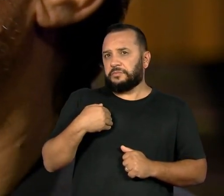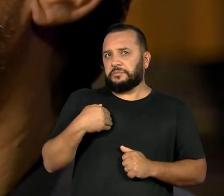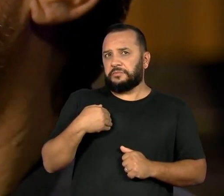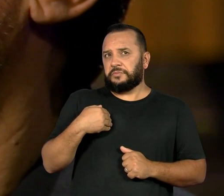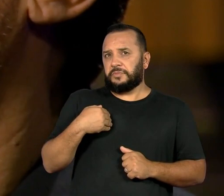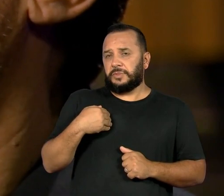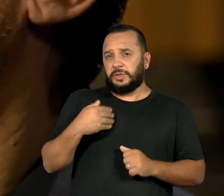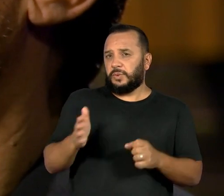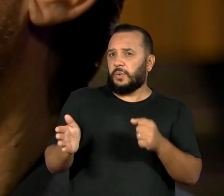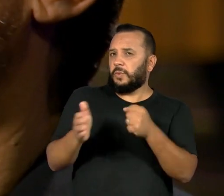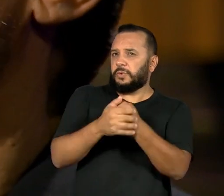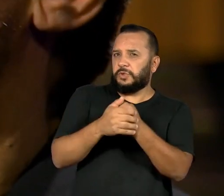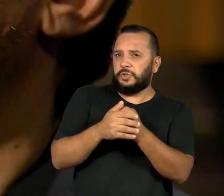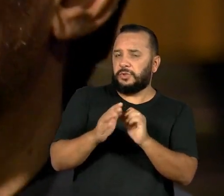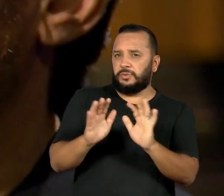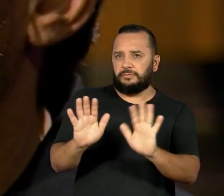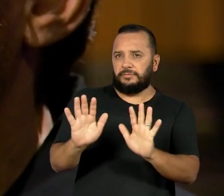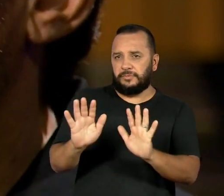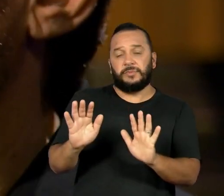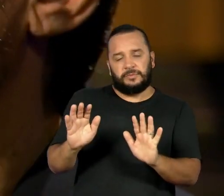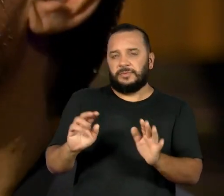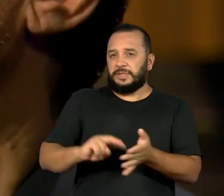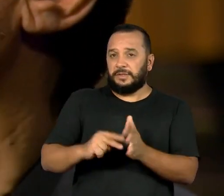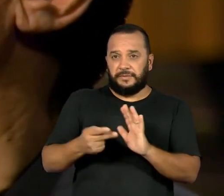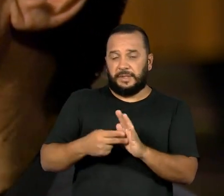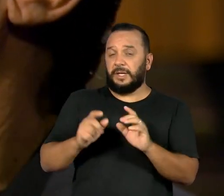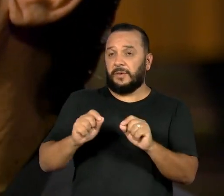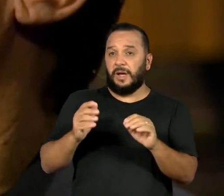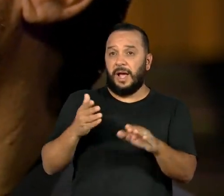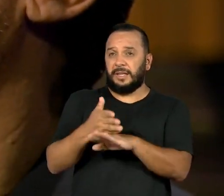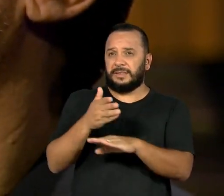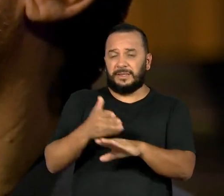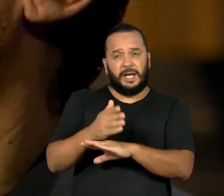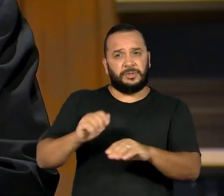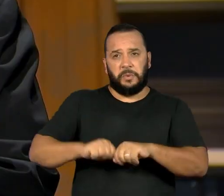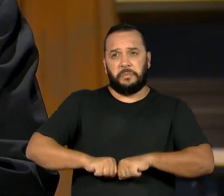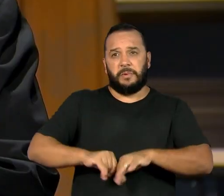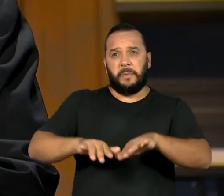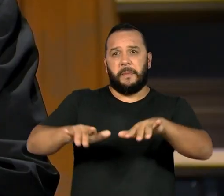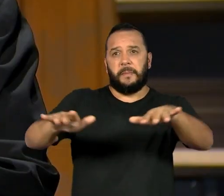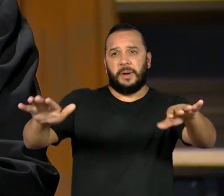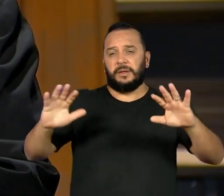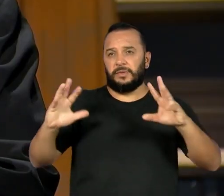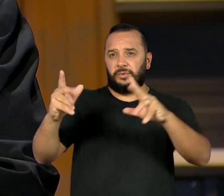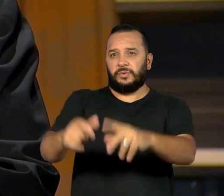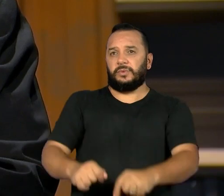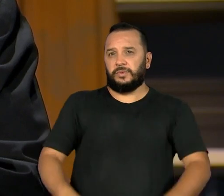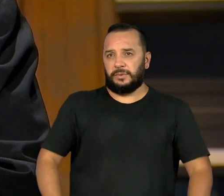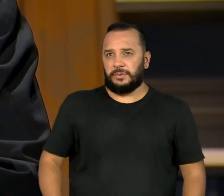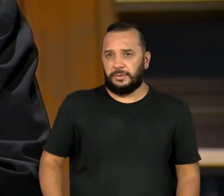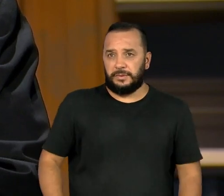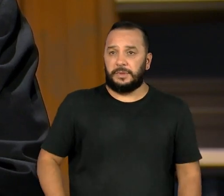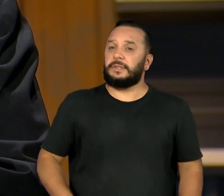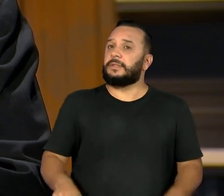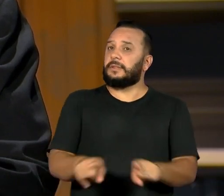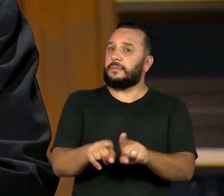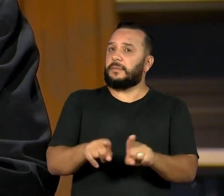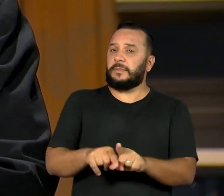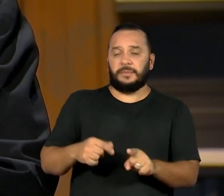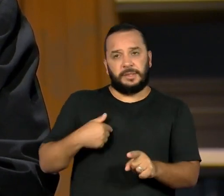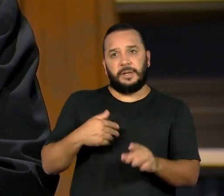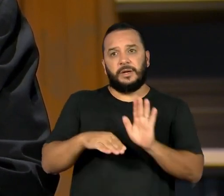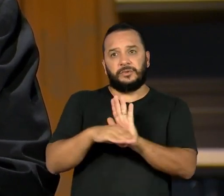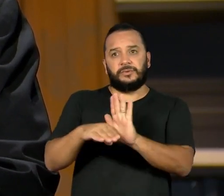Então a gente tem uma questão aí de democratizar a educação. Em segundo lugar, a gente contribui para a qualidade da